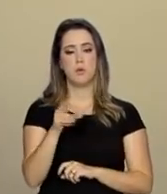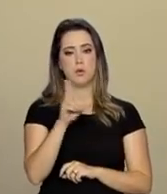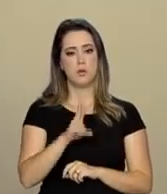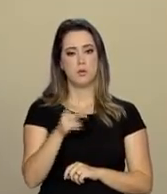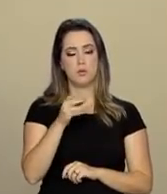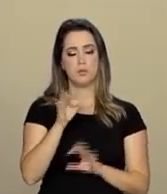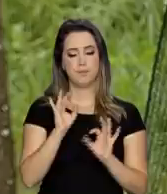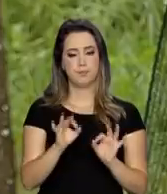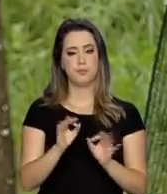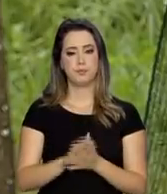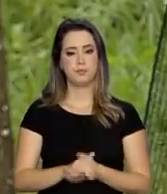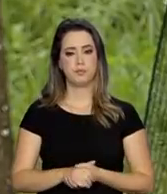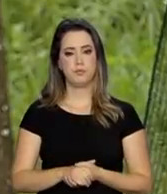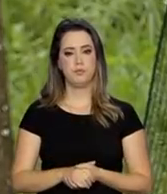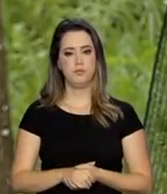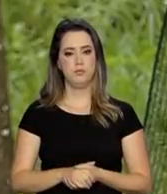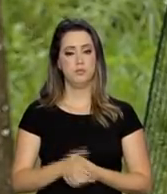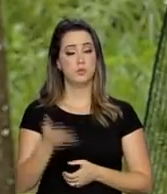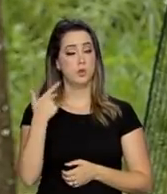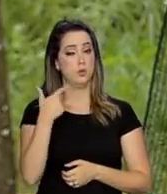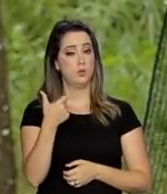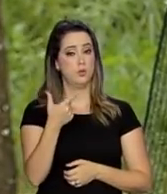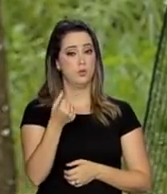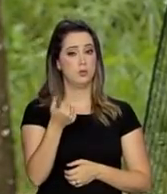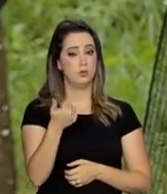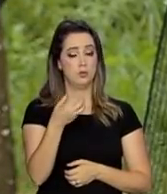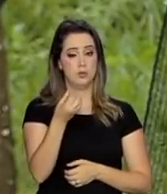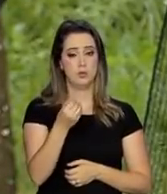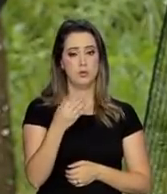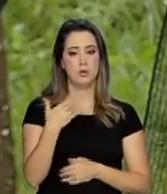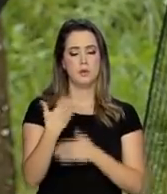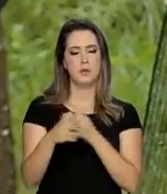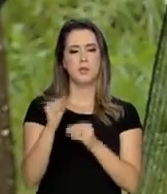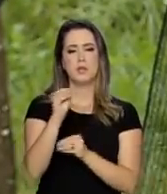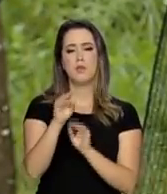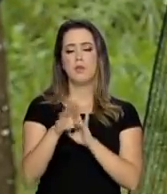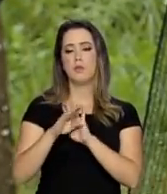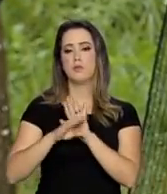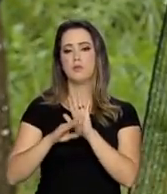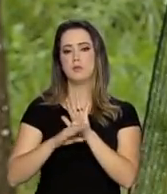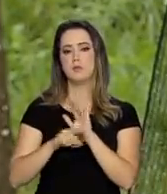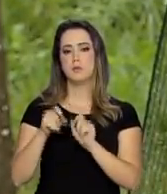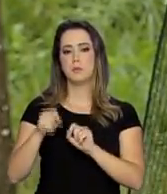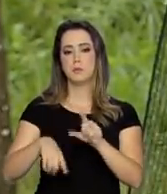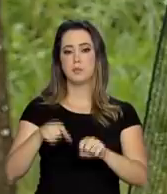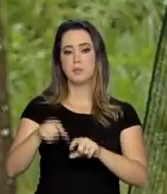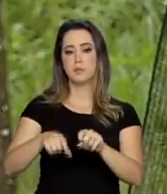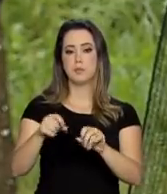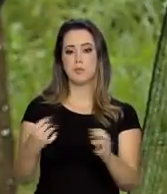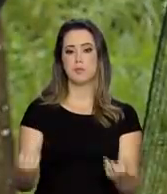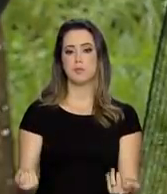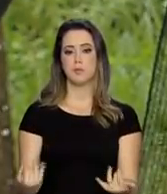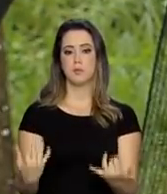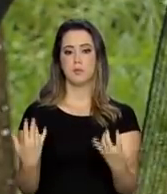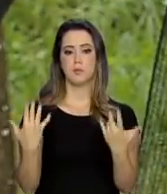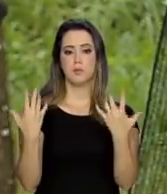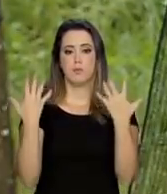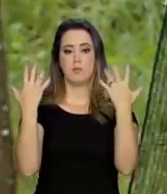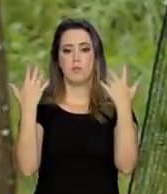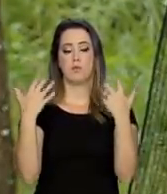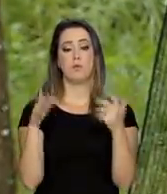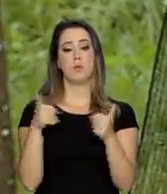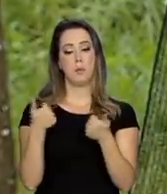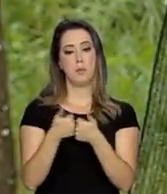isso é muito gratificante. Desde 2016, a escola desenvolve um projeto de reflorestamento da mata ciliar